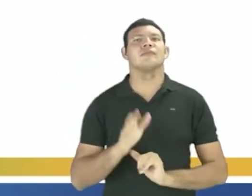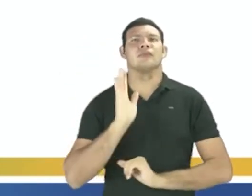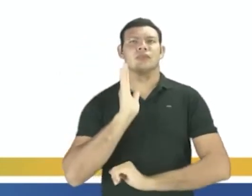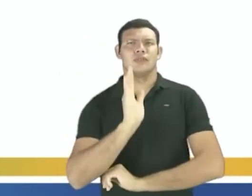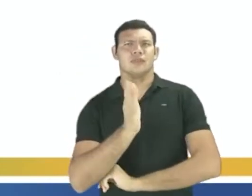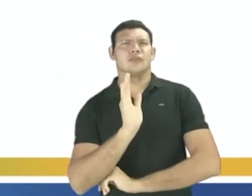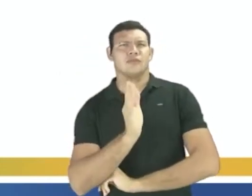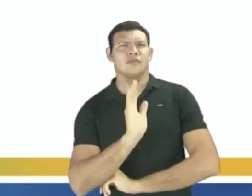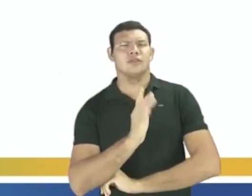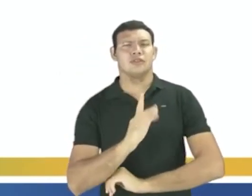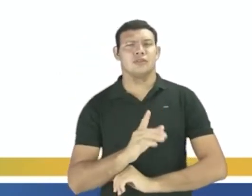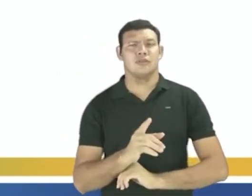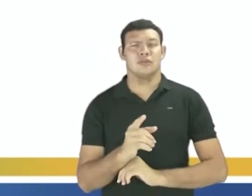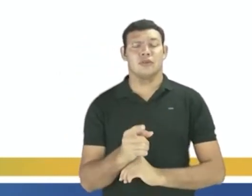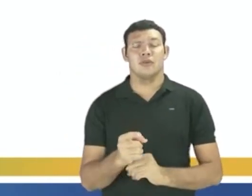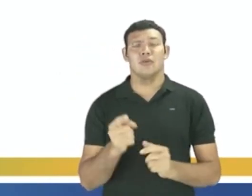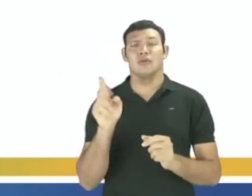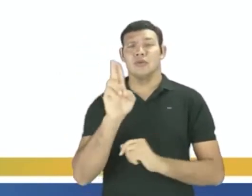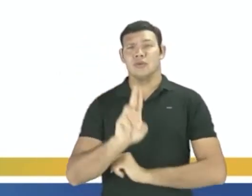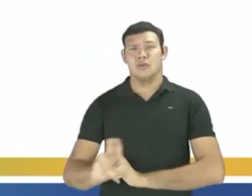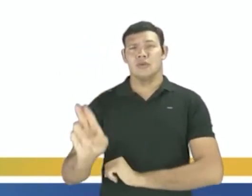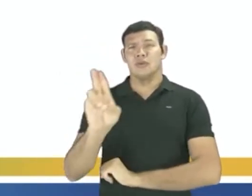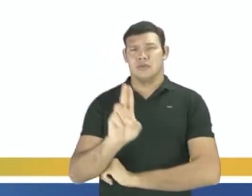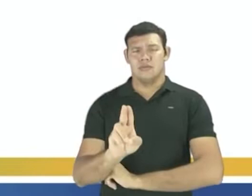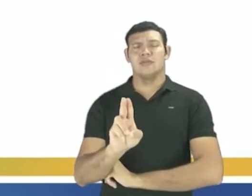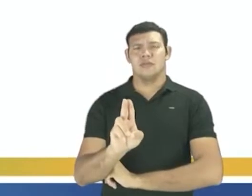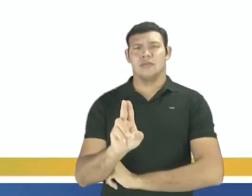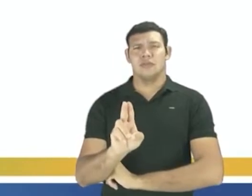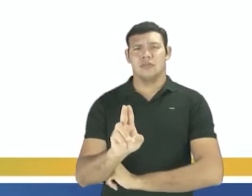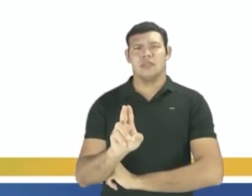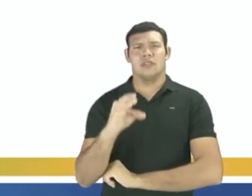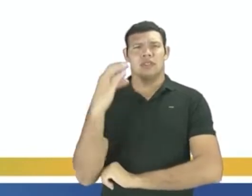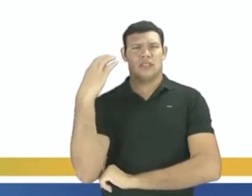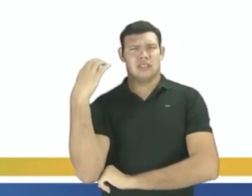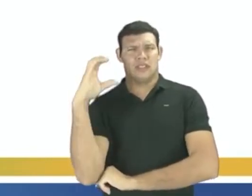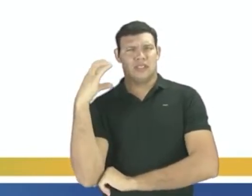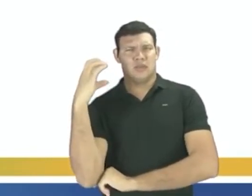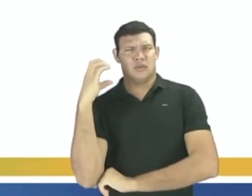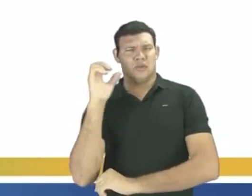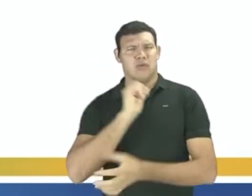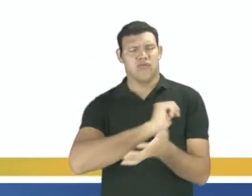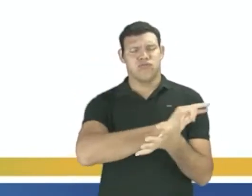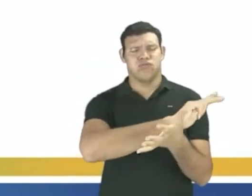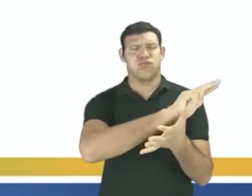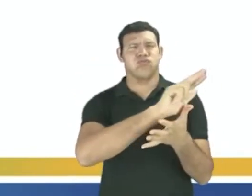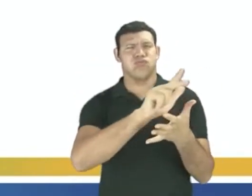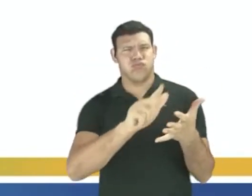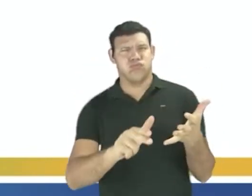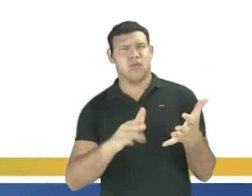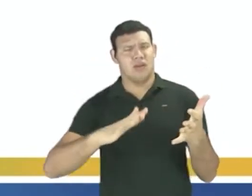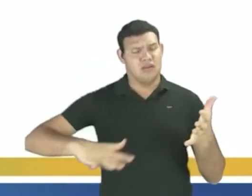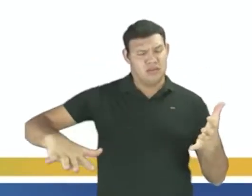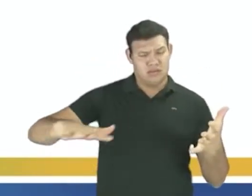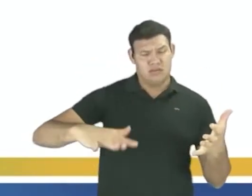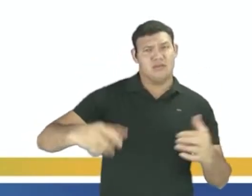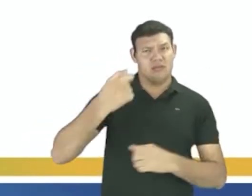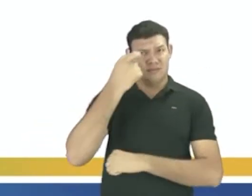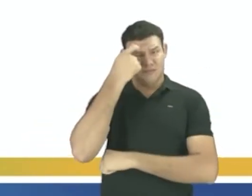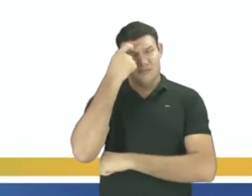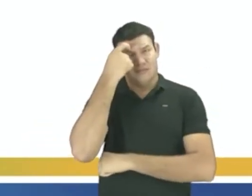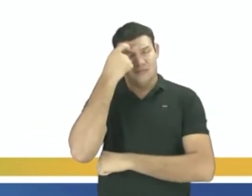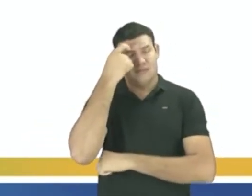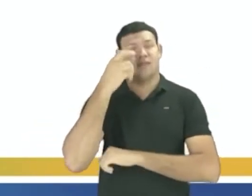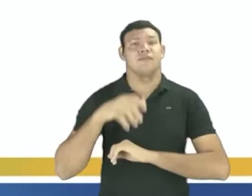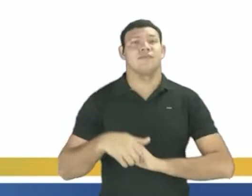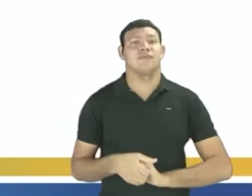eles sendo aplicados em várias outras ciências ou em outras áreas de conhecimento das atividades científicas,